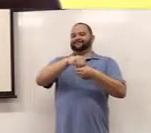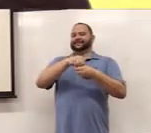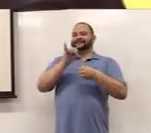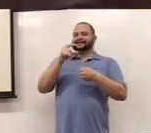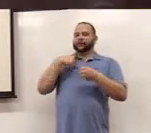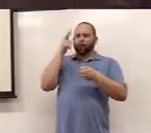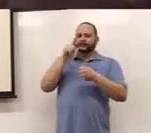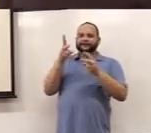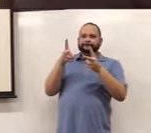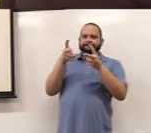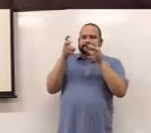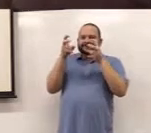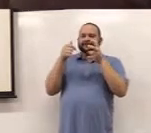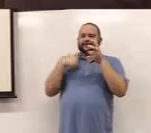música.